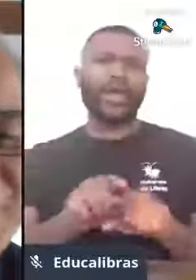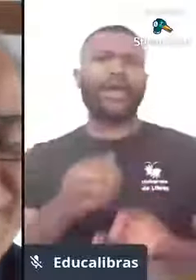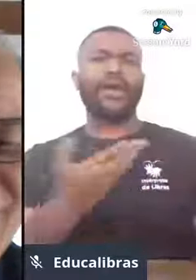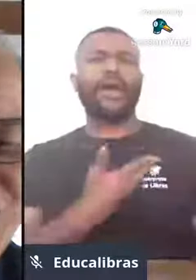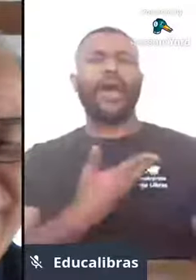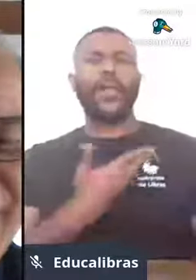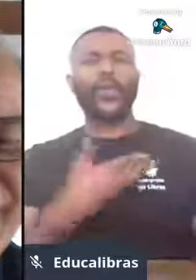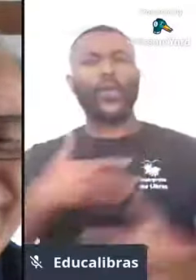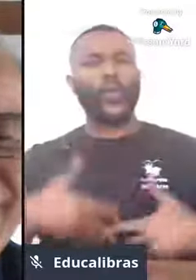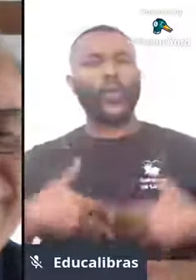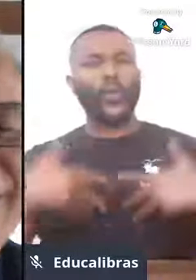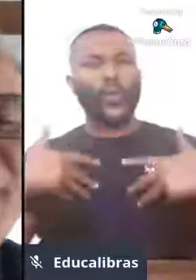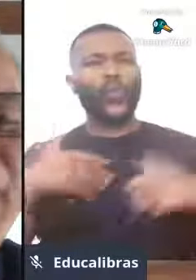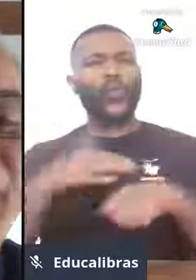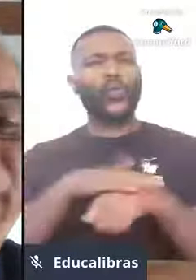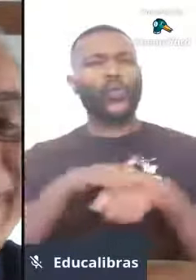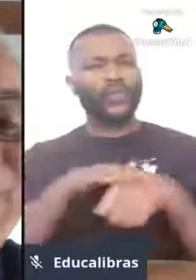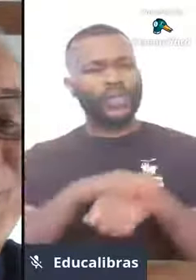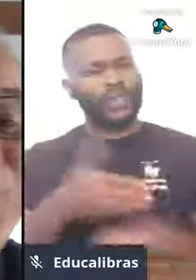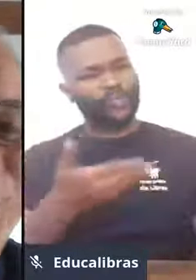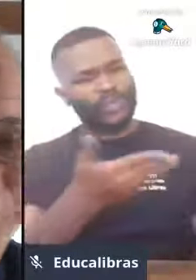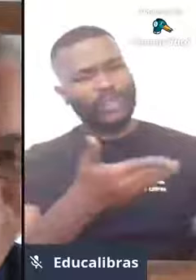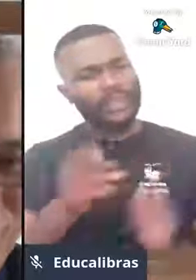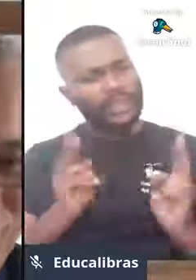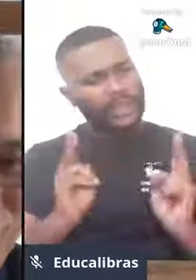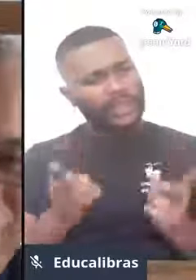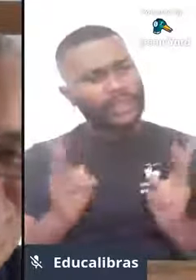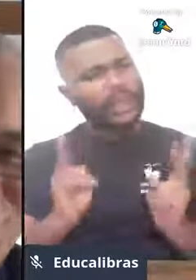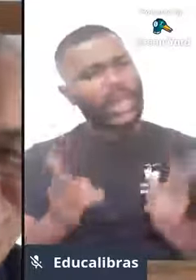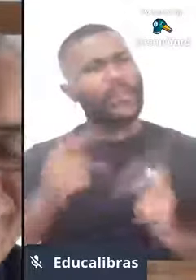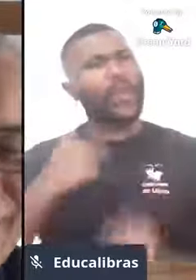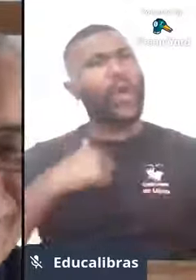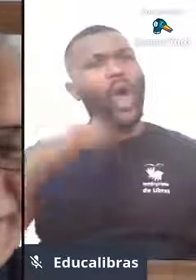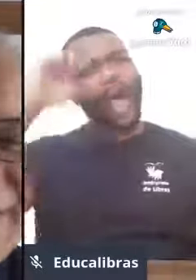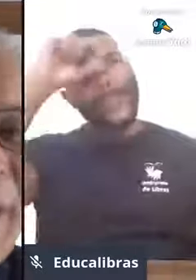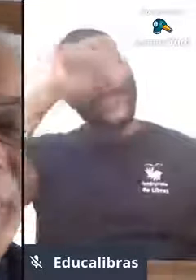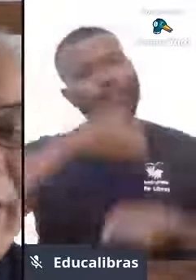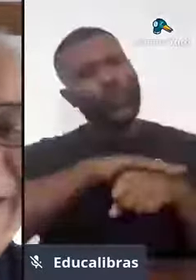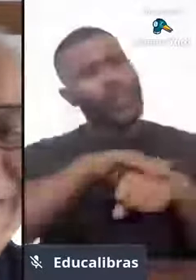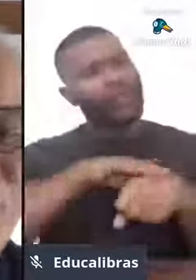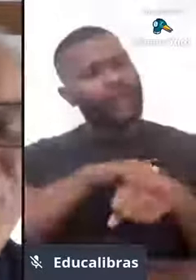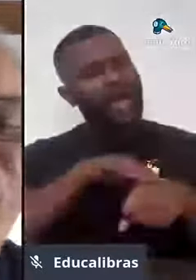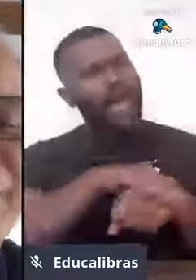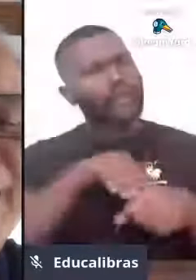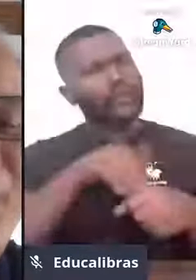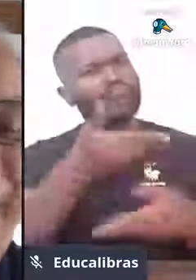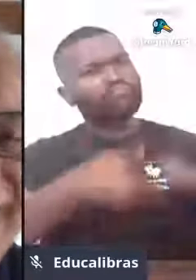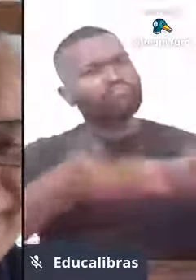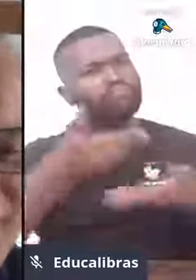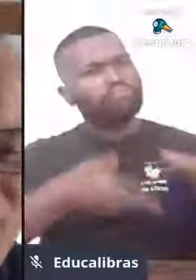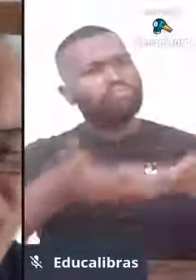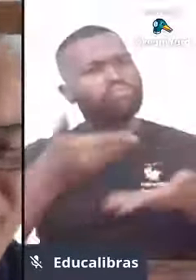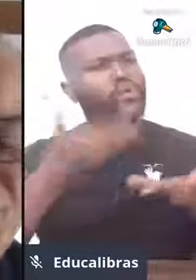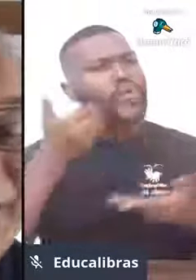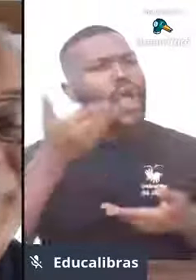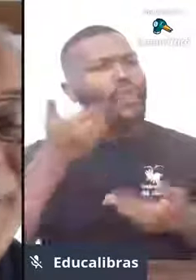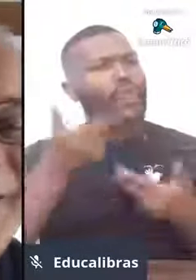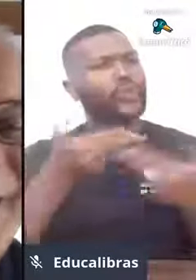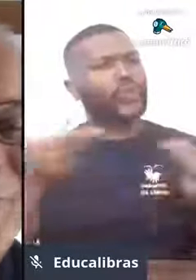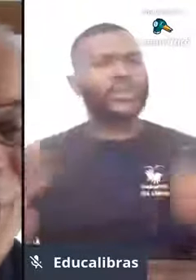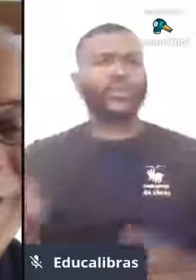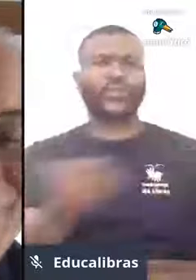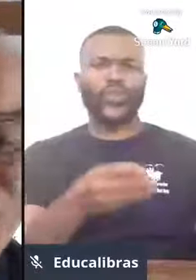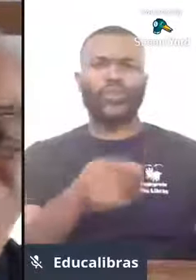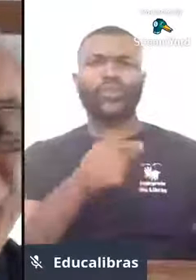de conversar com você. Sempre aprendo muito quando eu converso com você. A gente sempre aprende alguma coisa a mais, porque você também